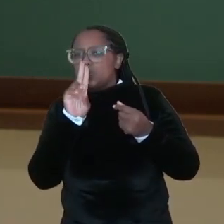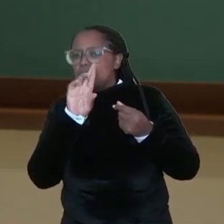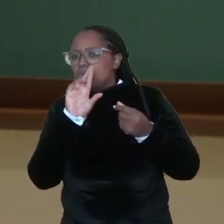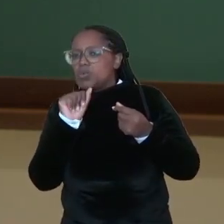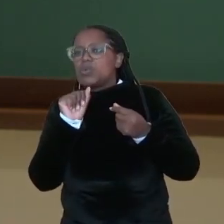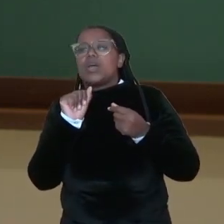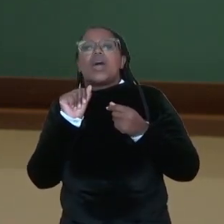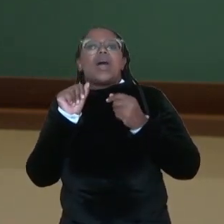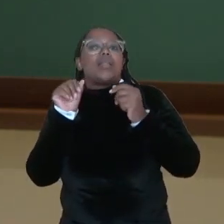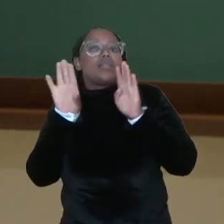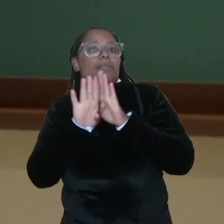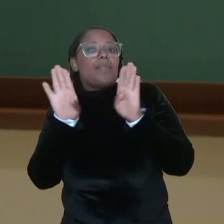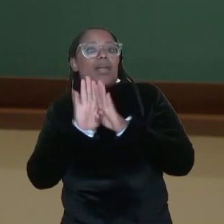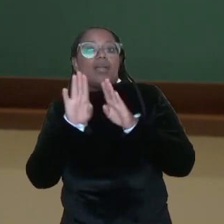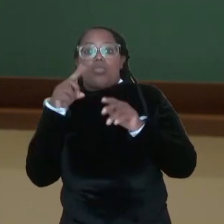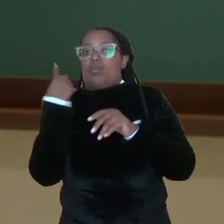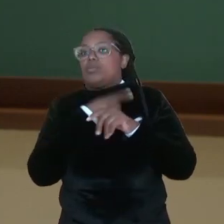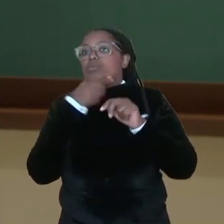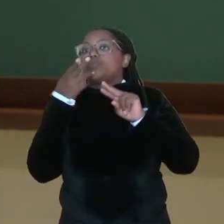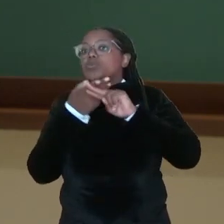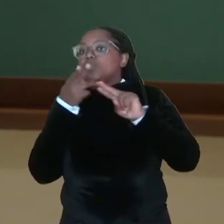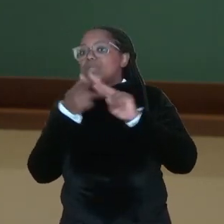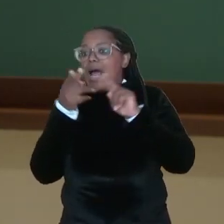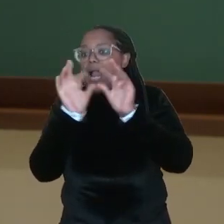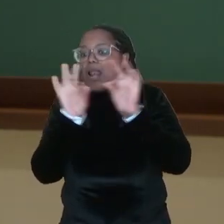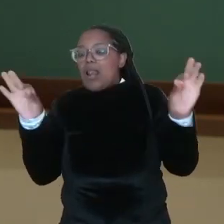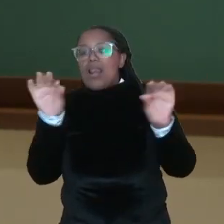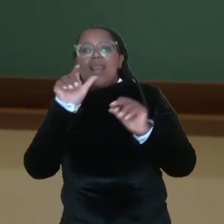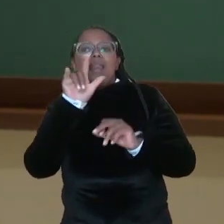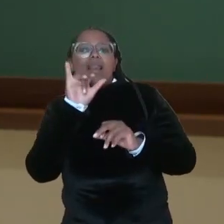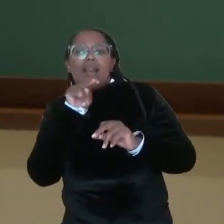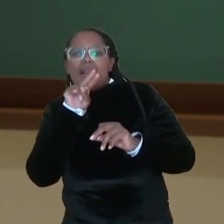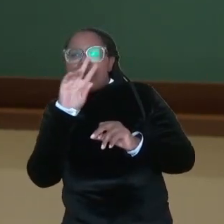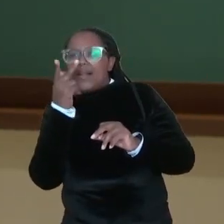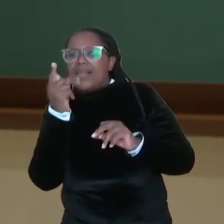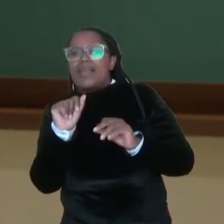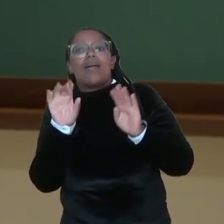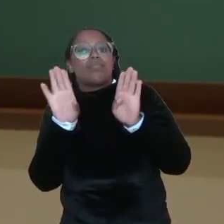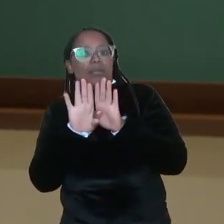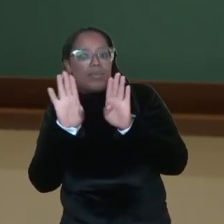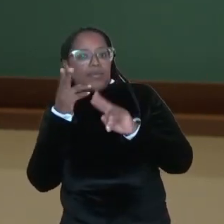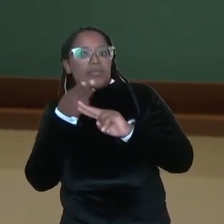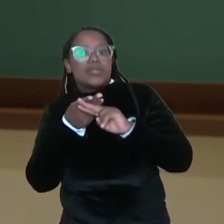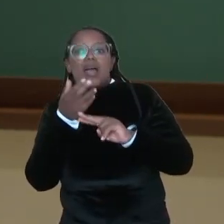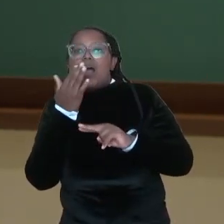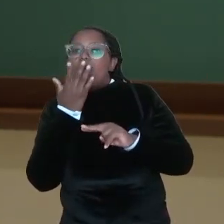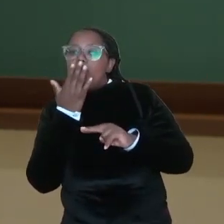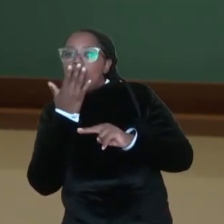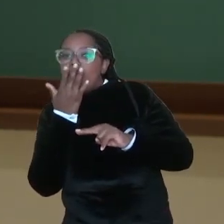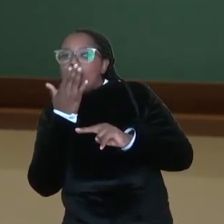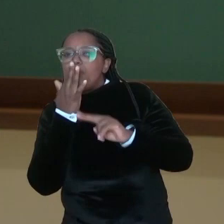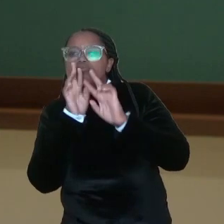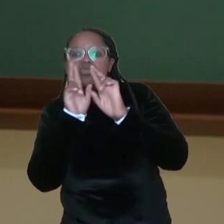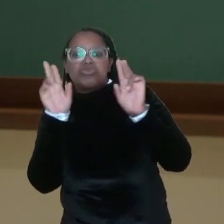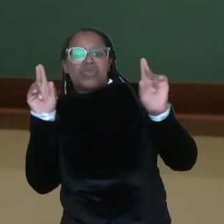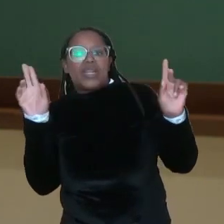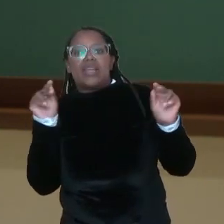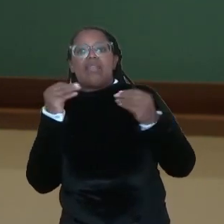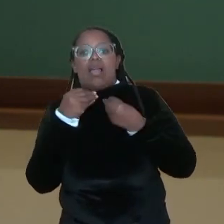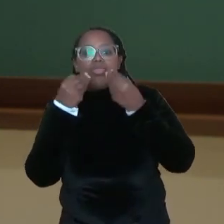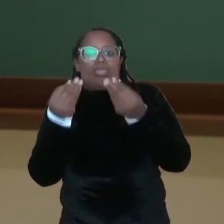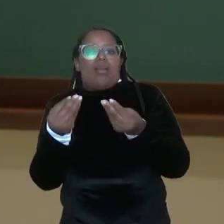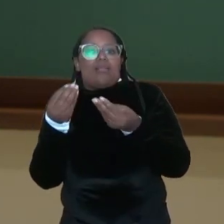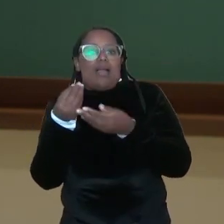trabalhar com a linha para traçar a ideia que queremos criar e a cor para colorir, dar vida ou